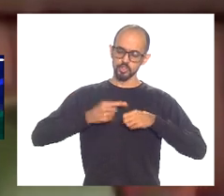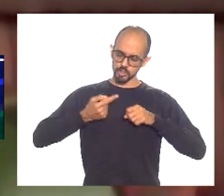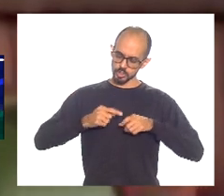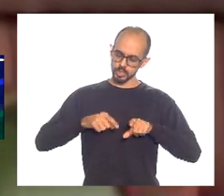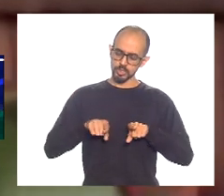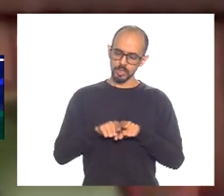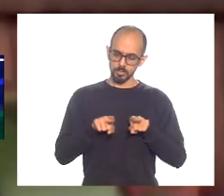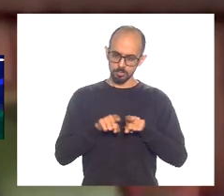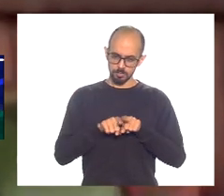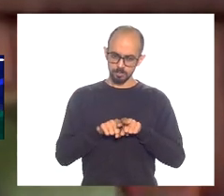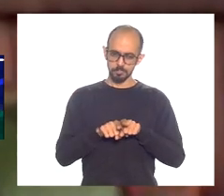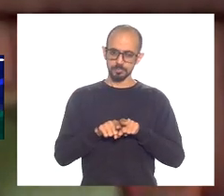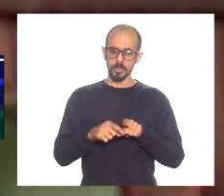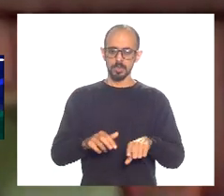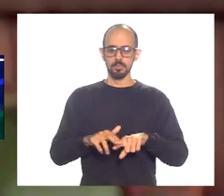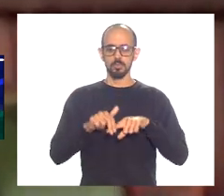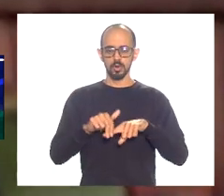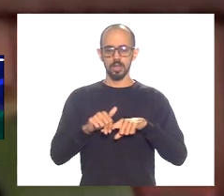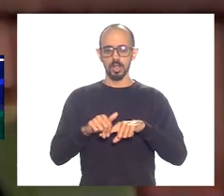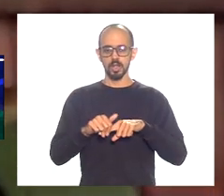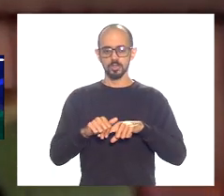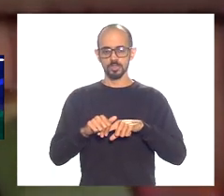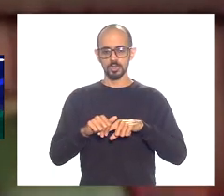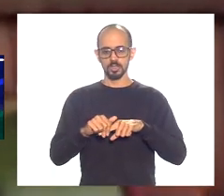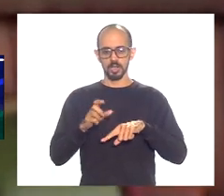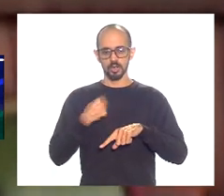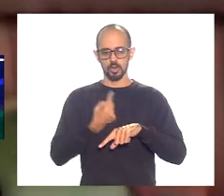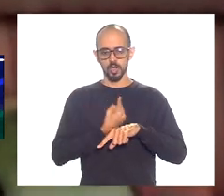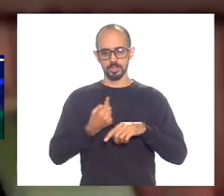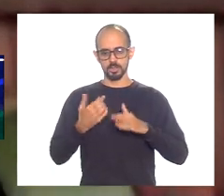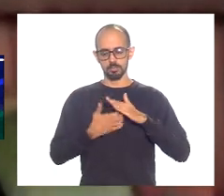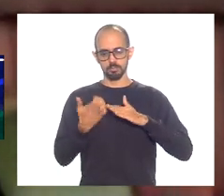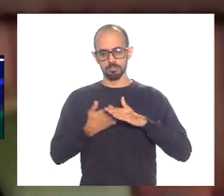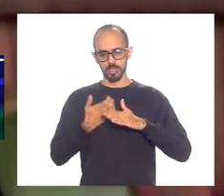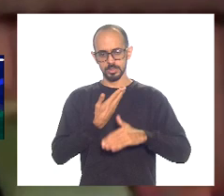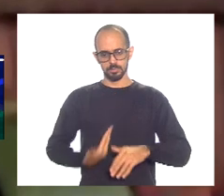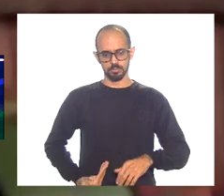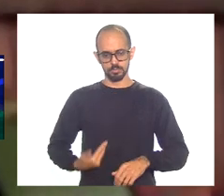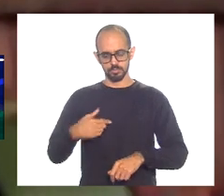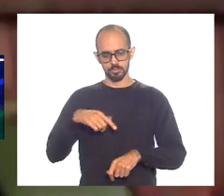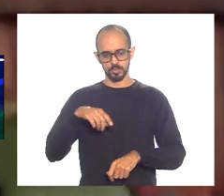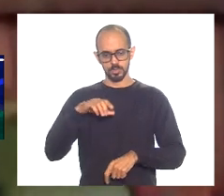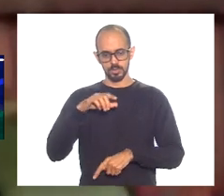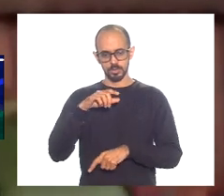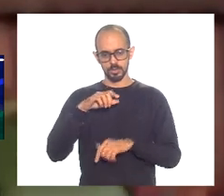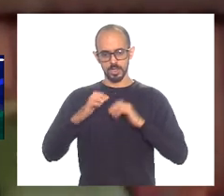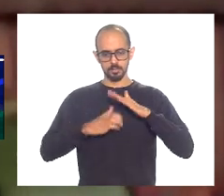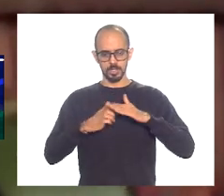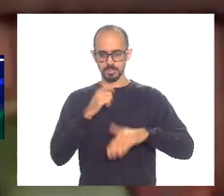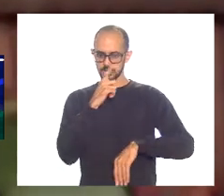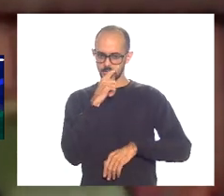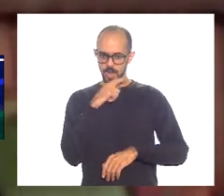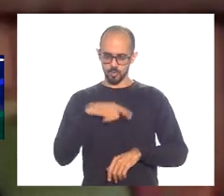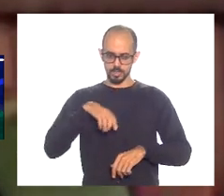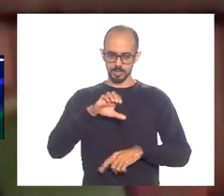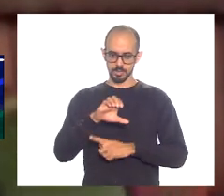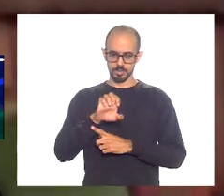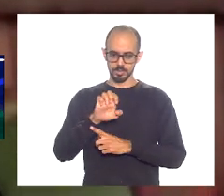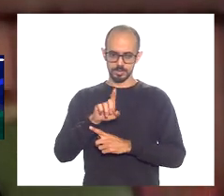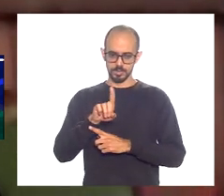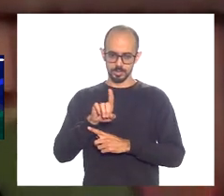pela situação da nossa empresa pública, né? Nossa concessionária de água e esgoto, a